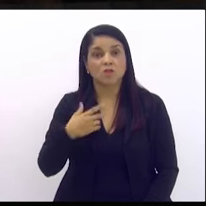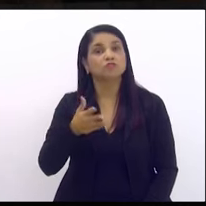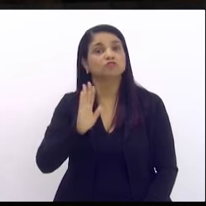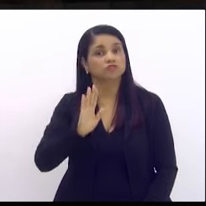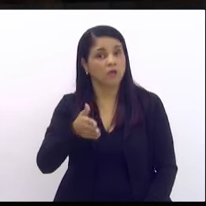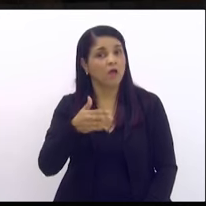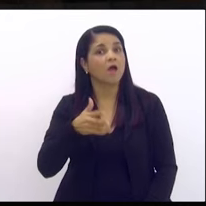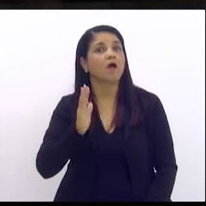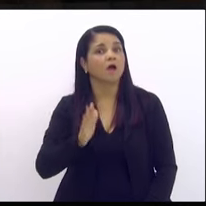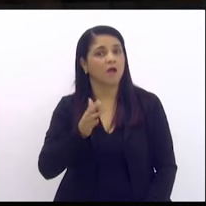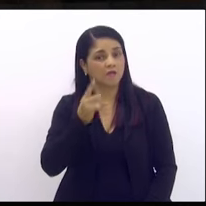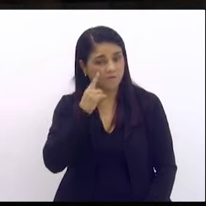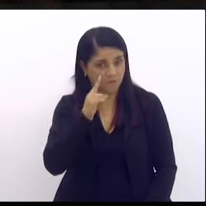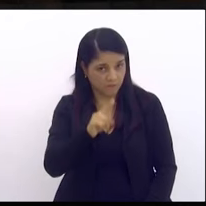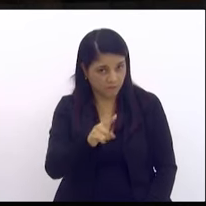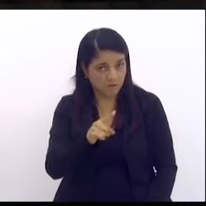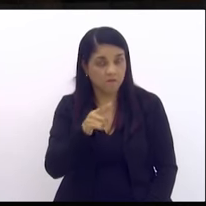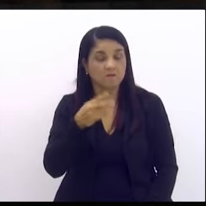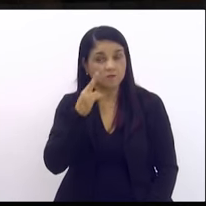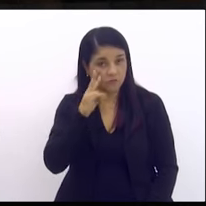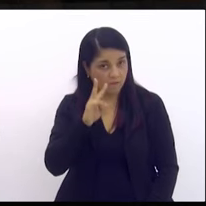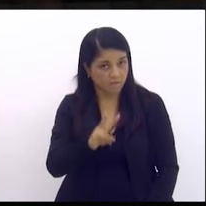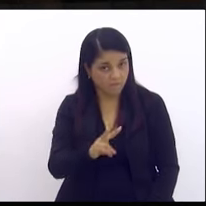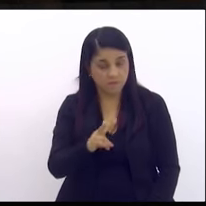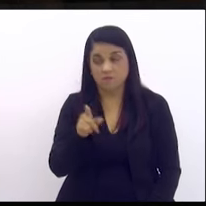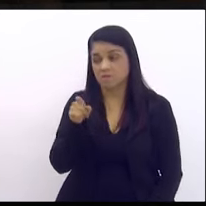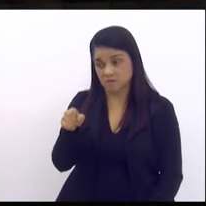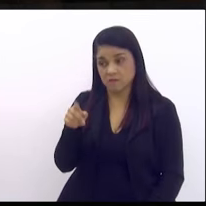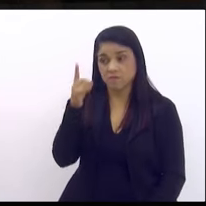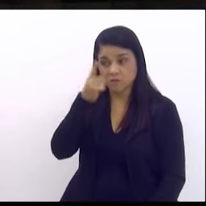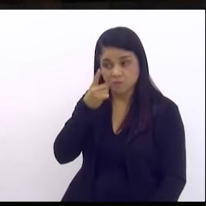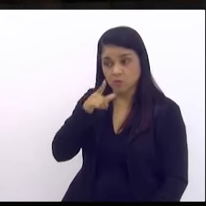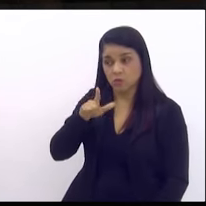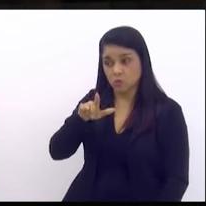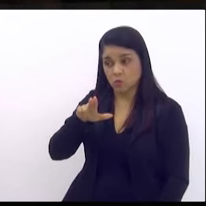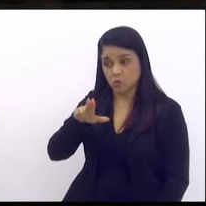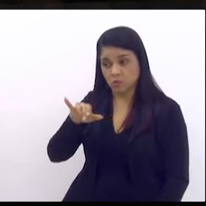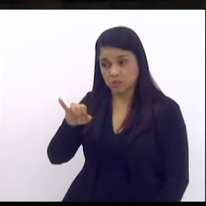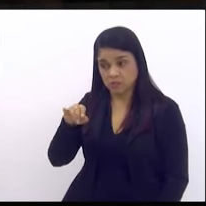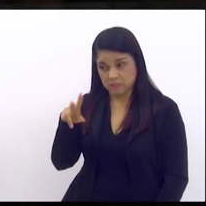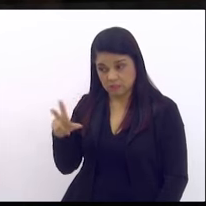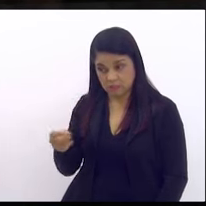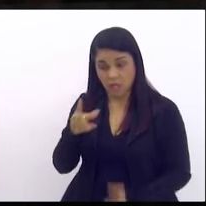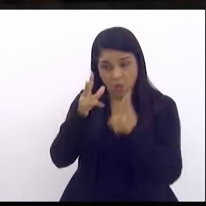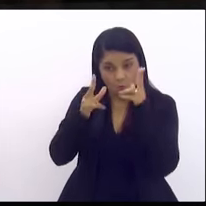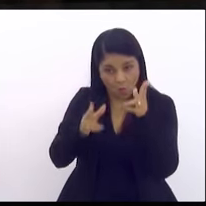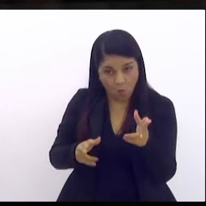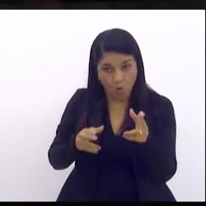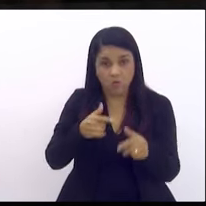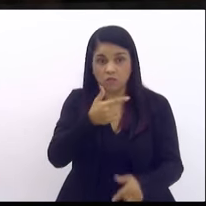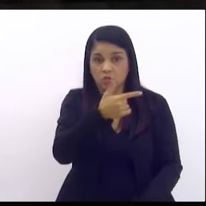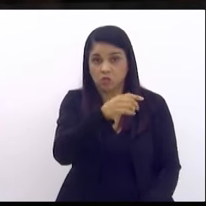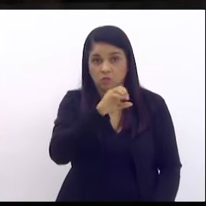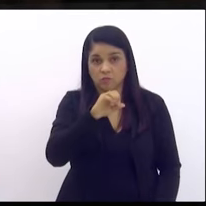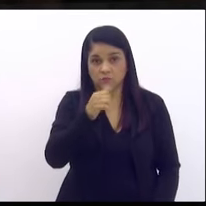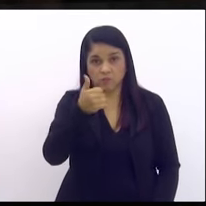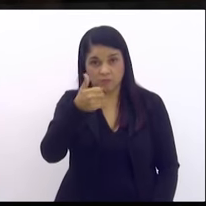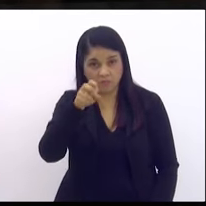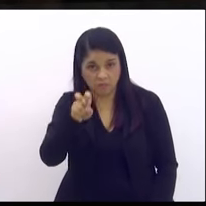lucin vossa excelência também esse filme em 2015 e